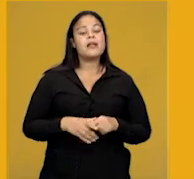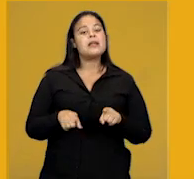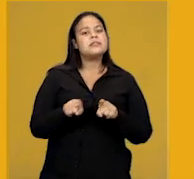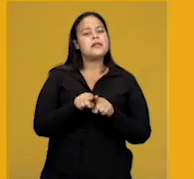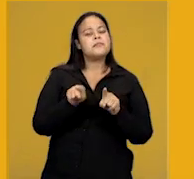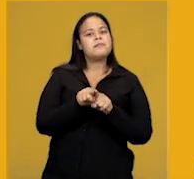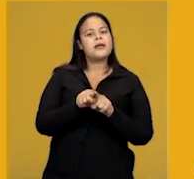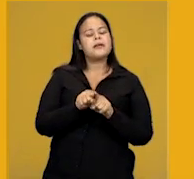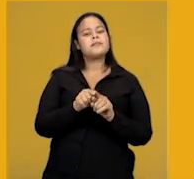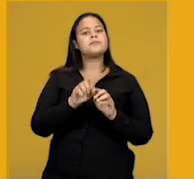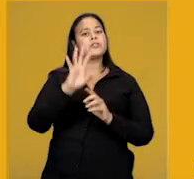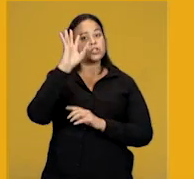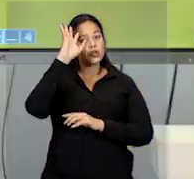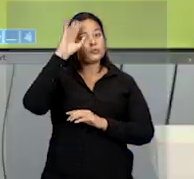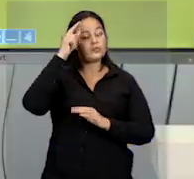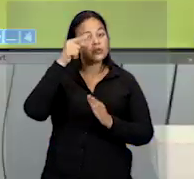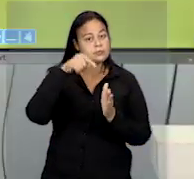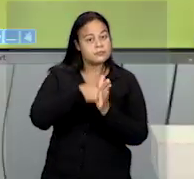vestibulares.